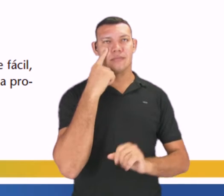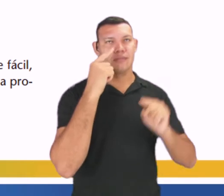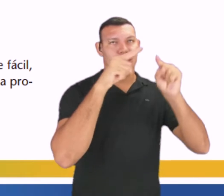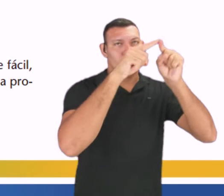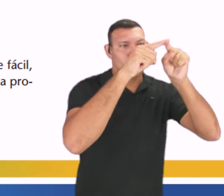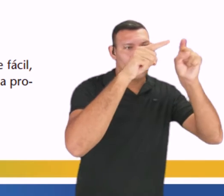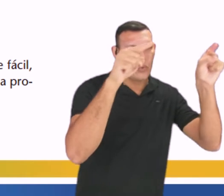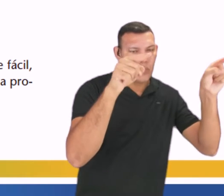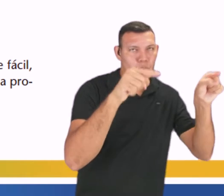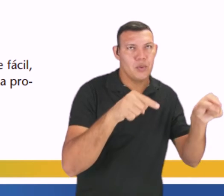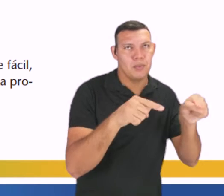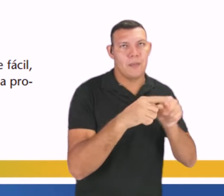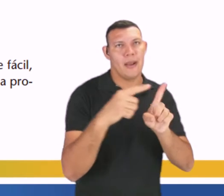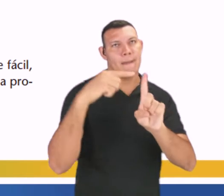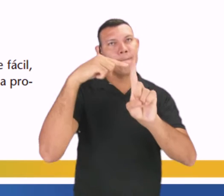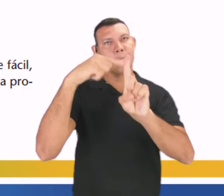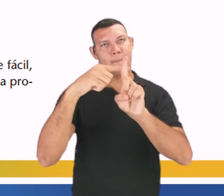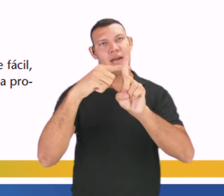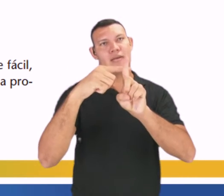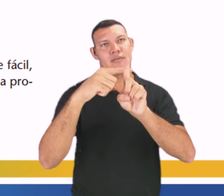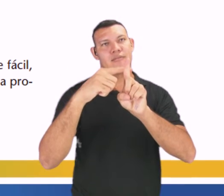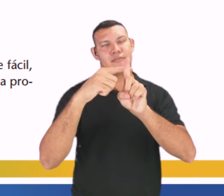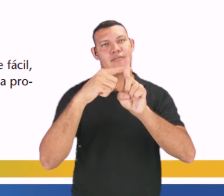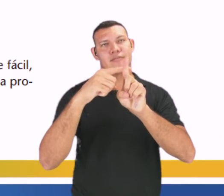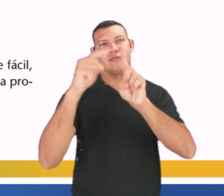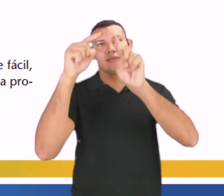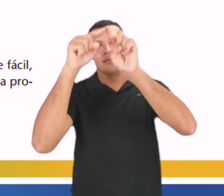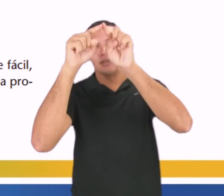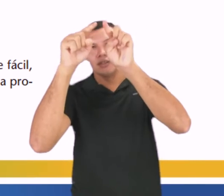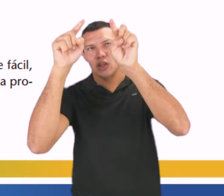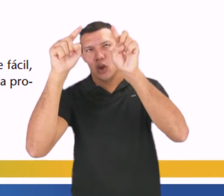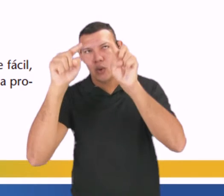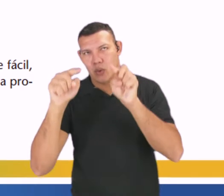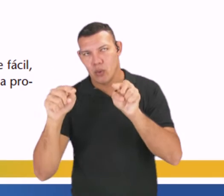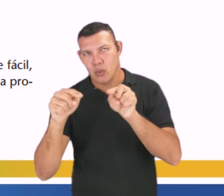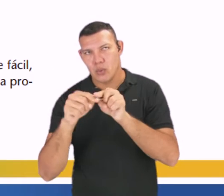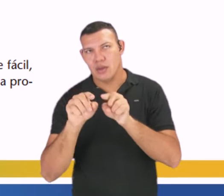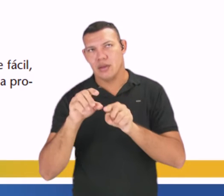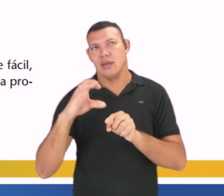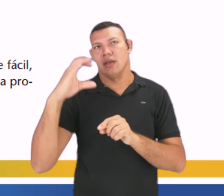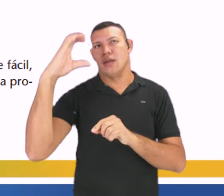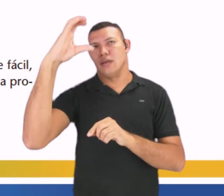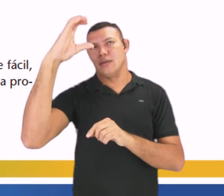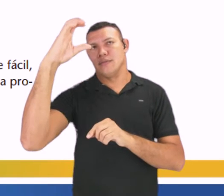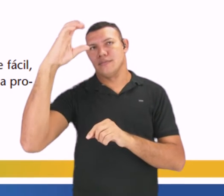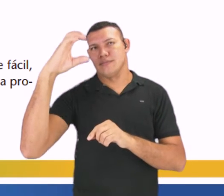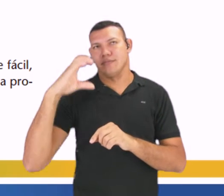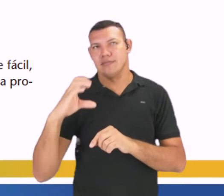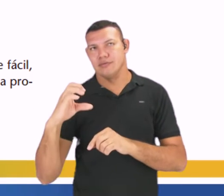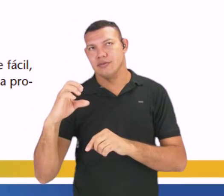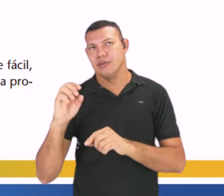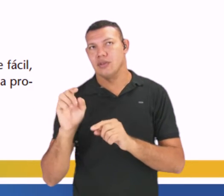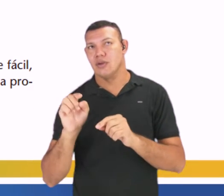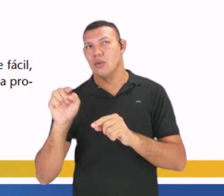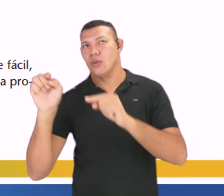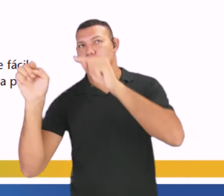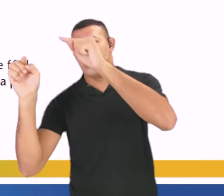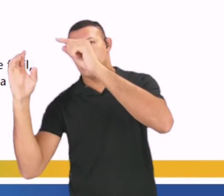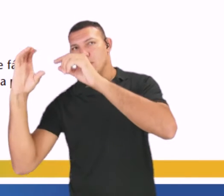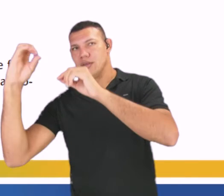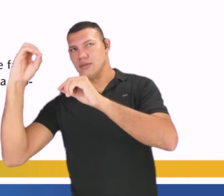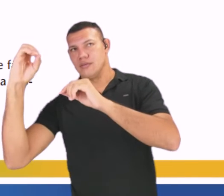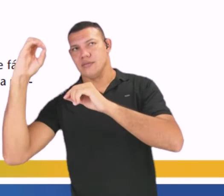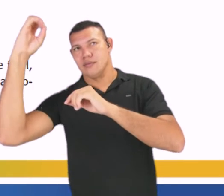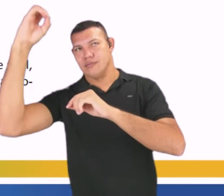ser adicionada a essa outra cadeia, formando uma cadeia cíclica mista. E um anidrido aqui também que você